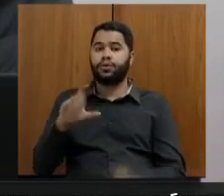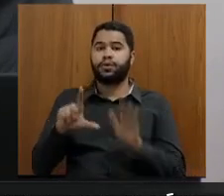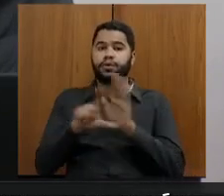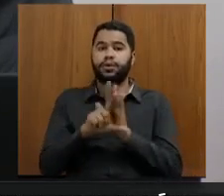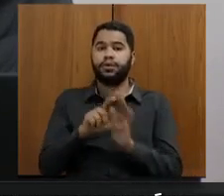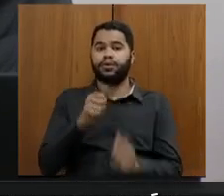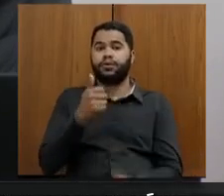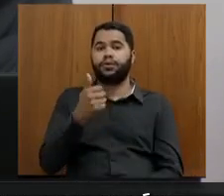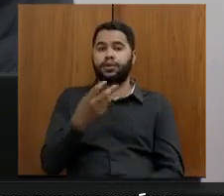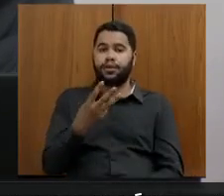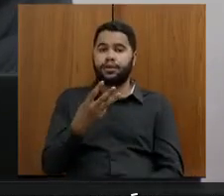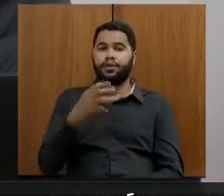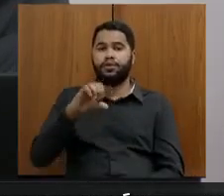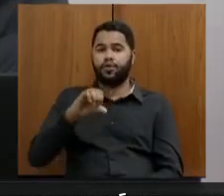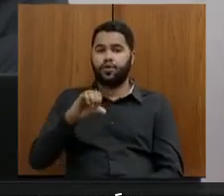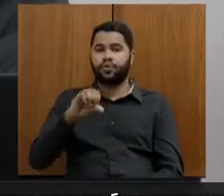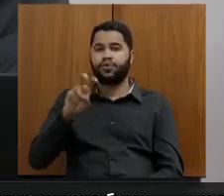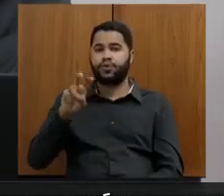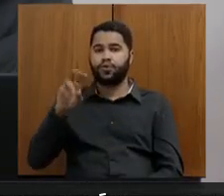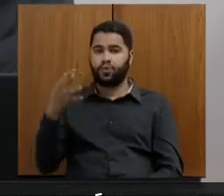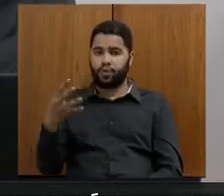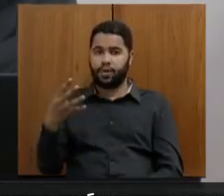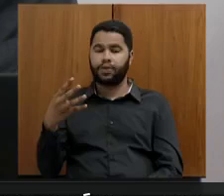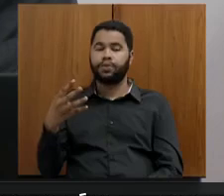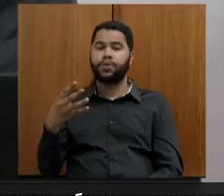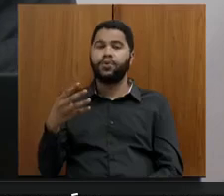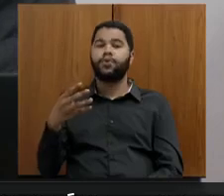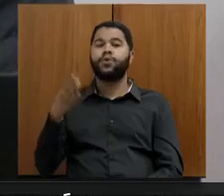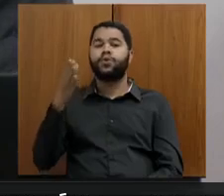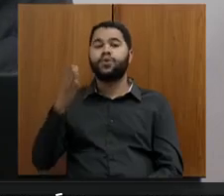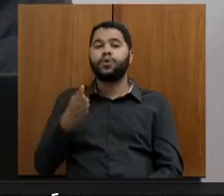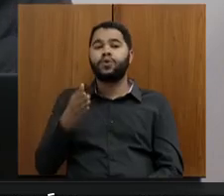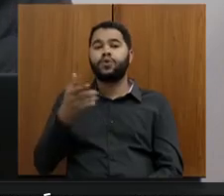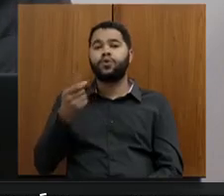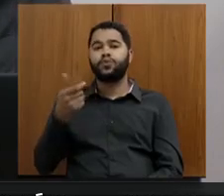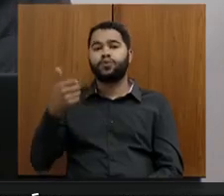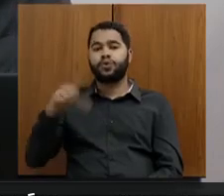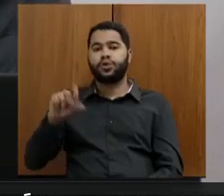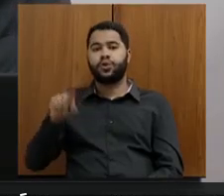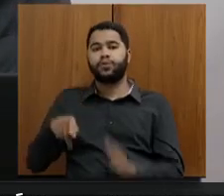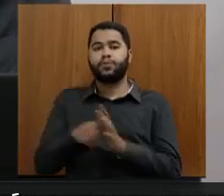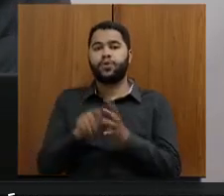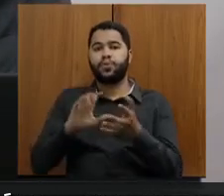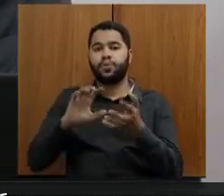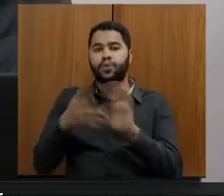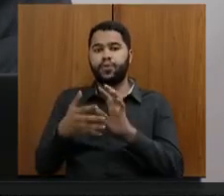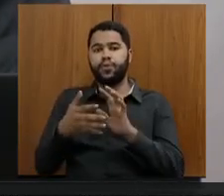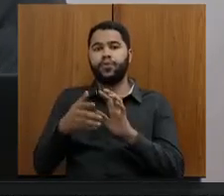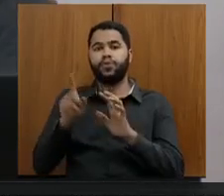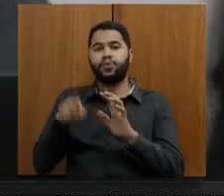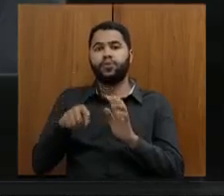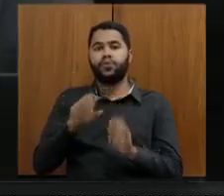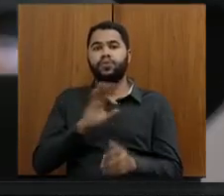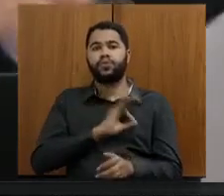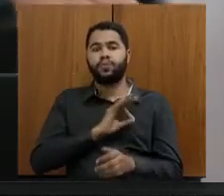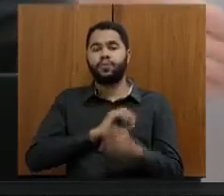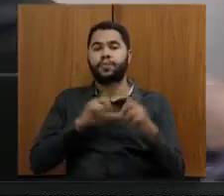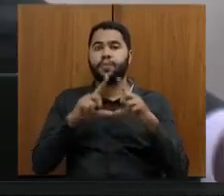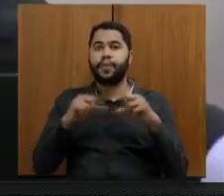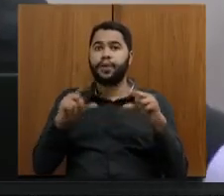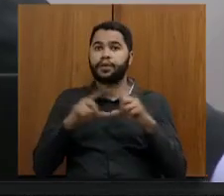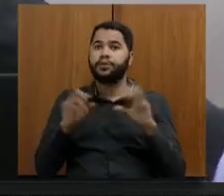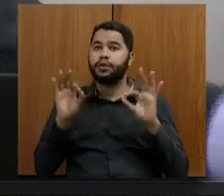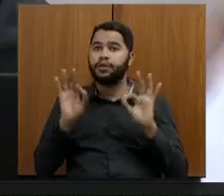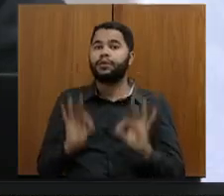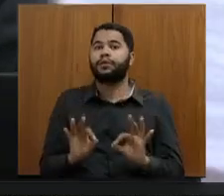395 4/2019 a chamada reforma da Previdência dos militares em Brasília e que